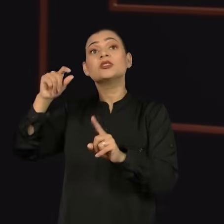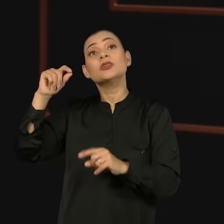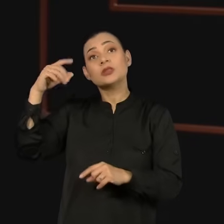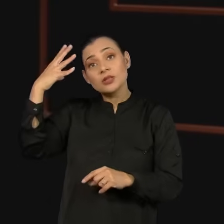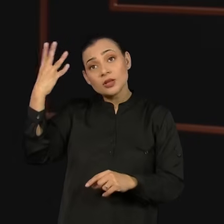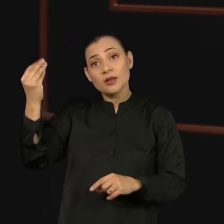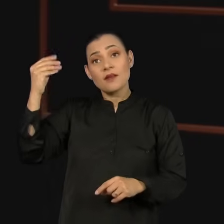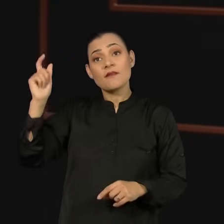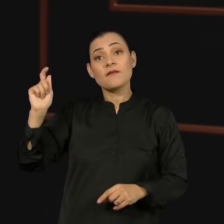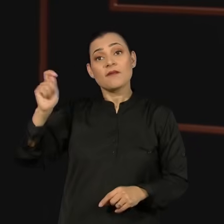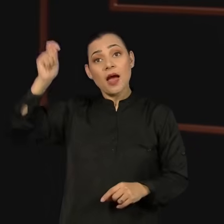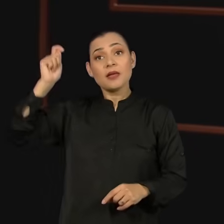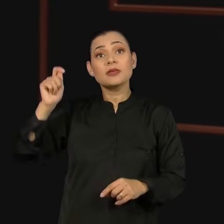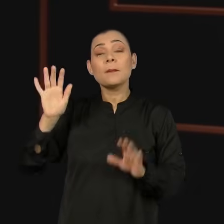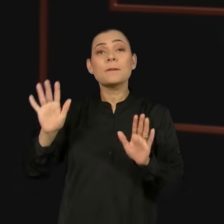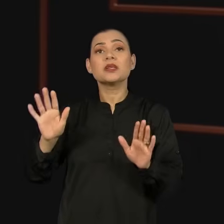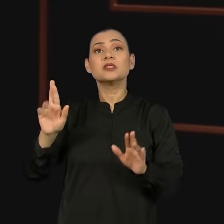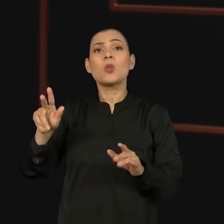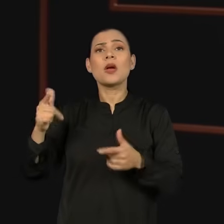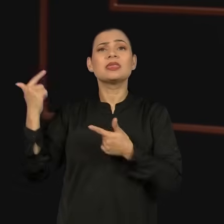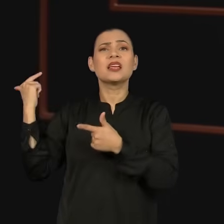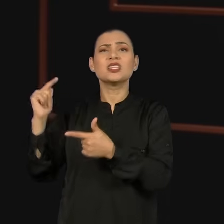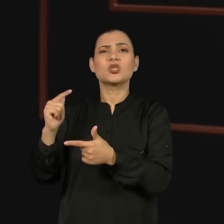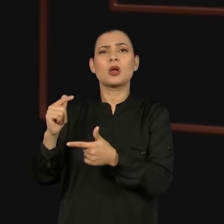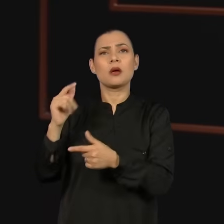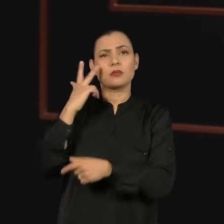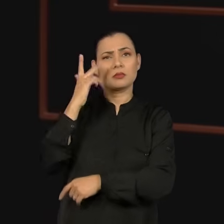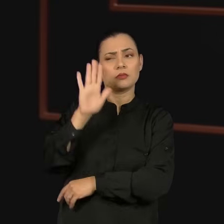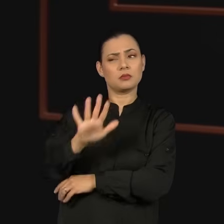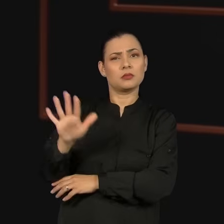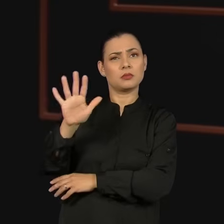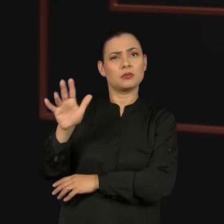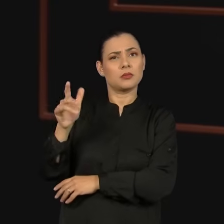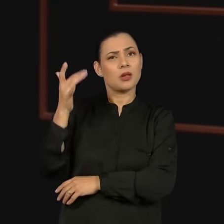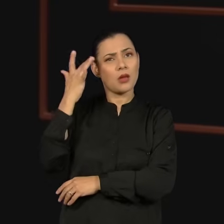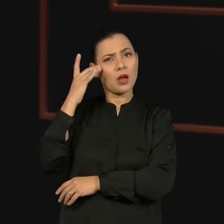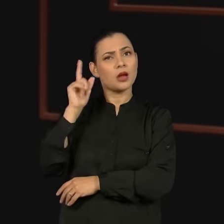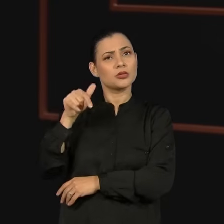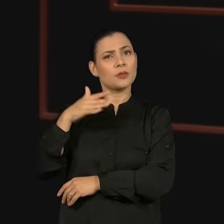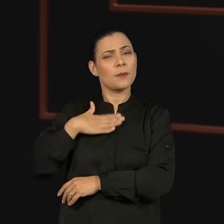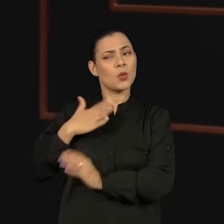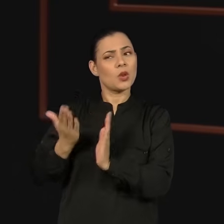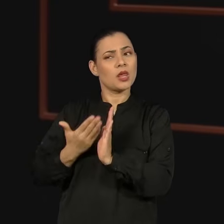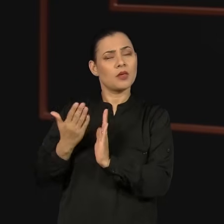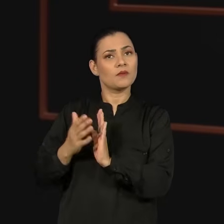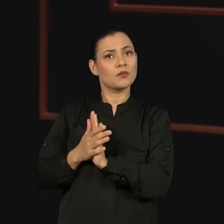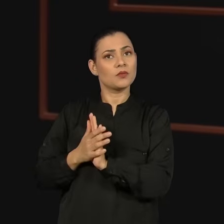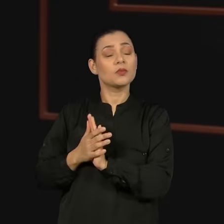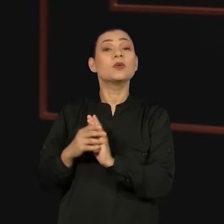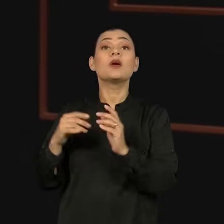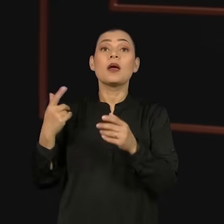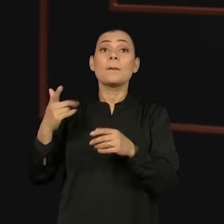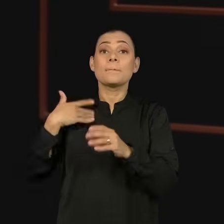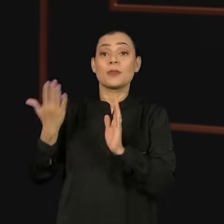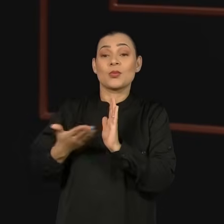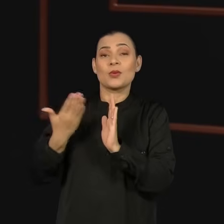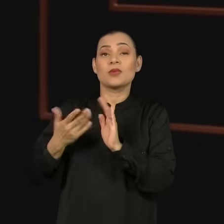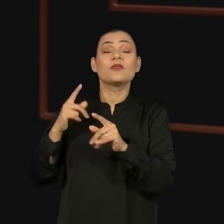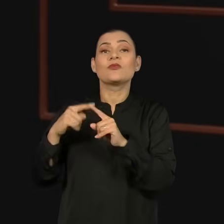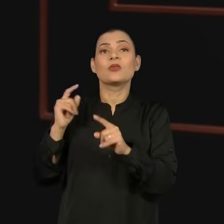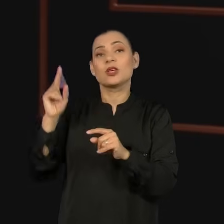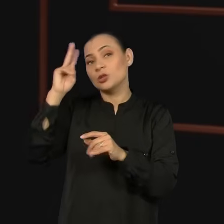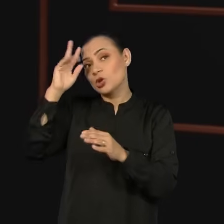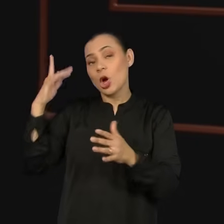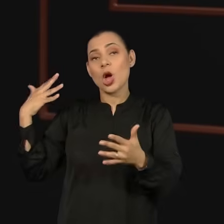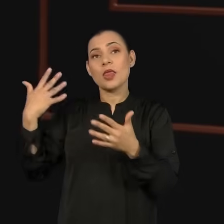fada, mas não aqueles. Eu comecei a achar que era Que História é Essa, né? Que história é essa? Assim, é um livro que conta a